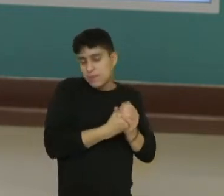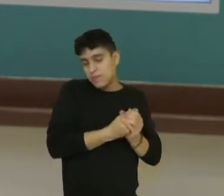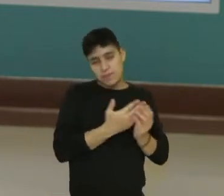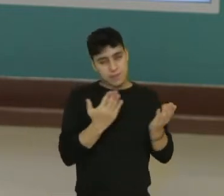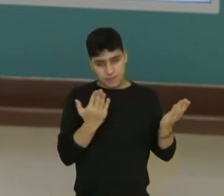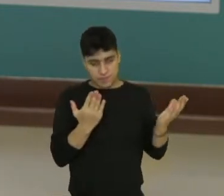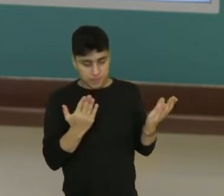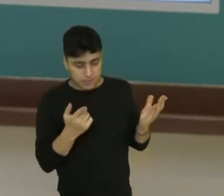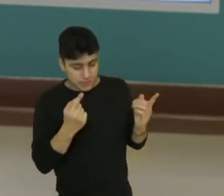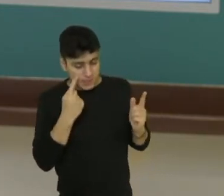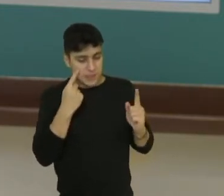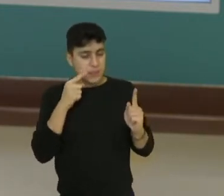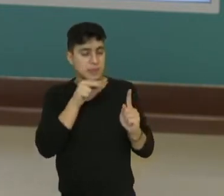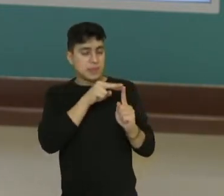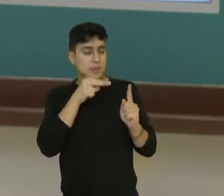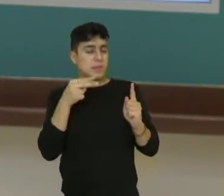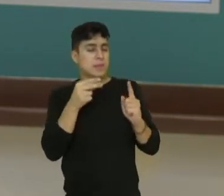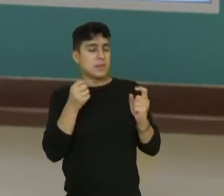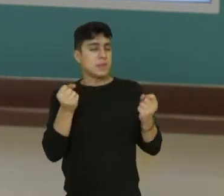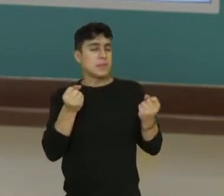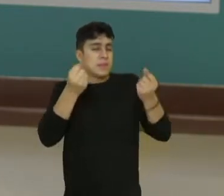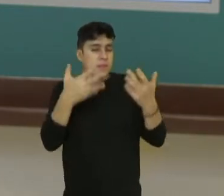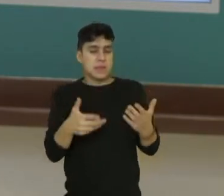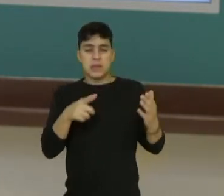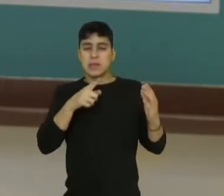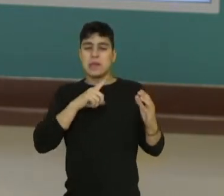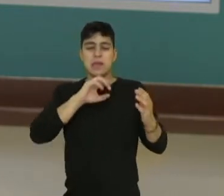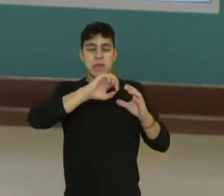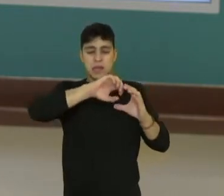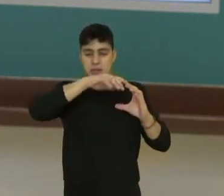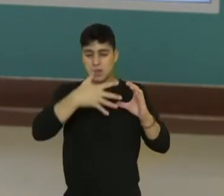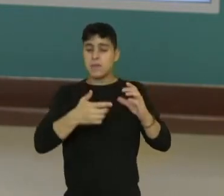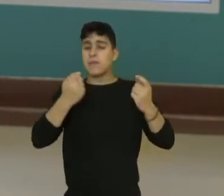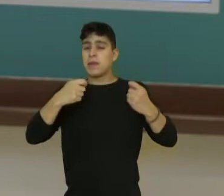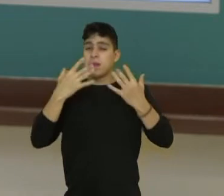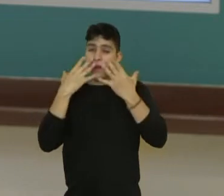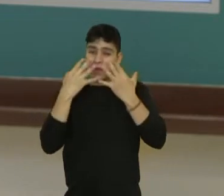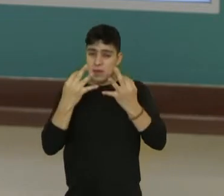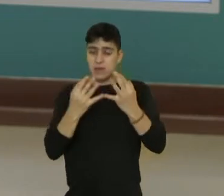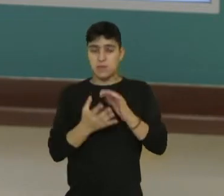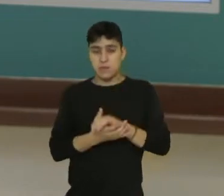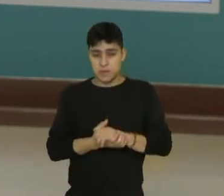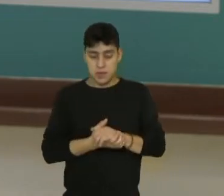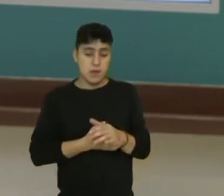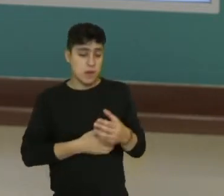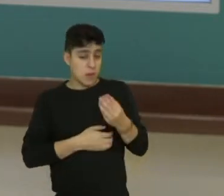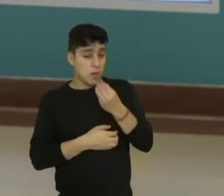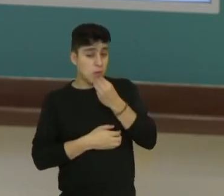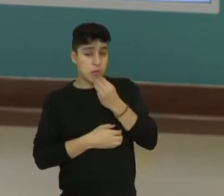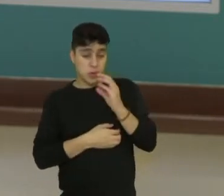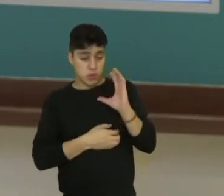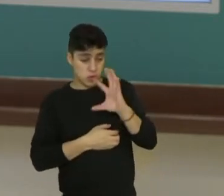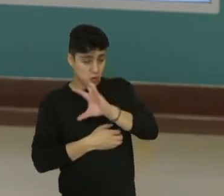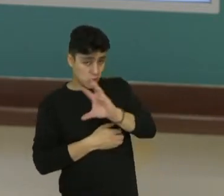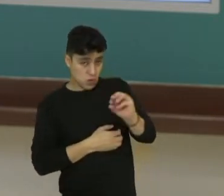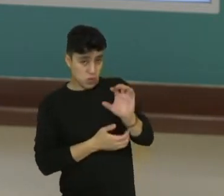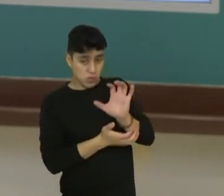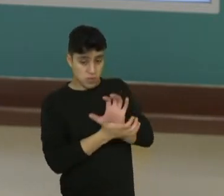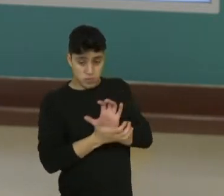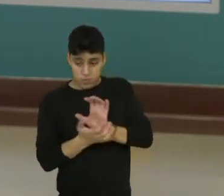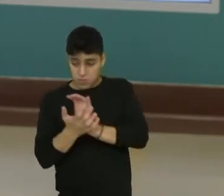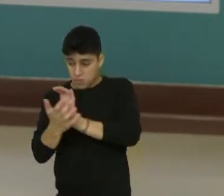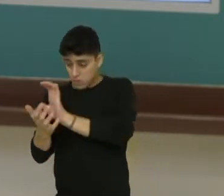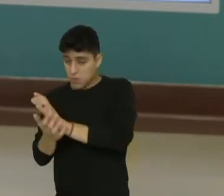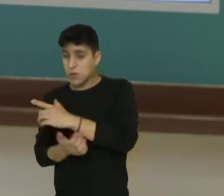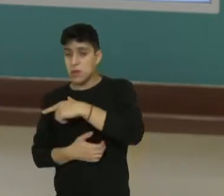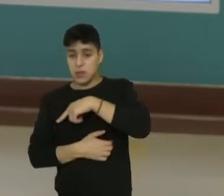dessa perspectiva, claro que nós temos características a serem destacadas. Obviamente, em todos os blocos a gente percebe uma